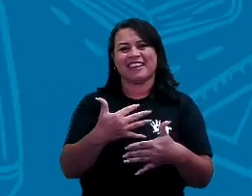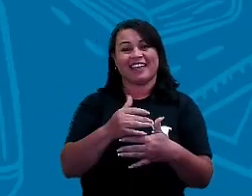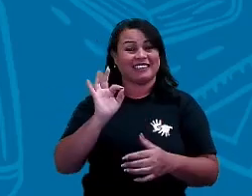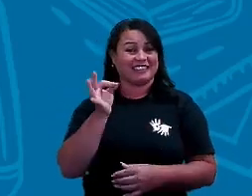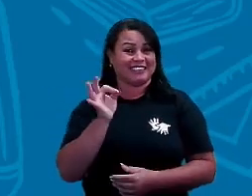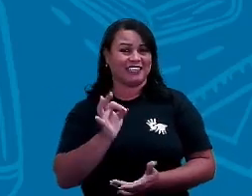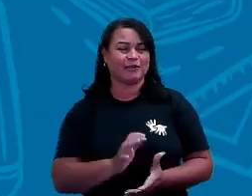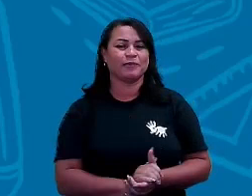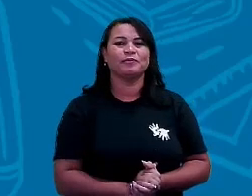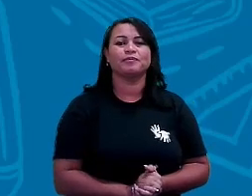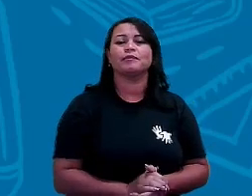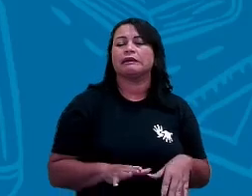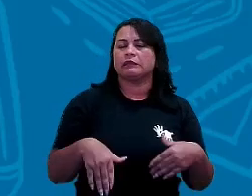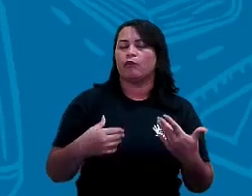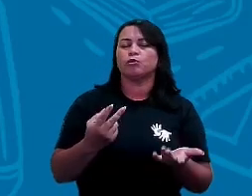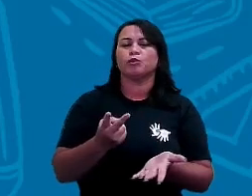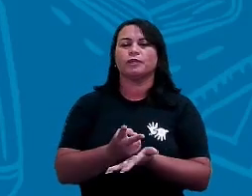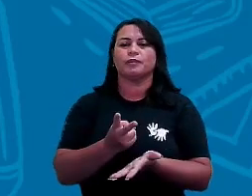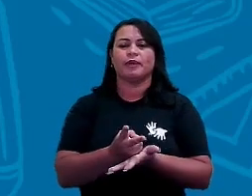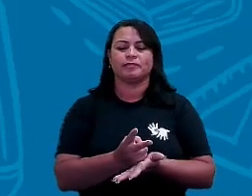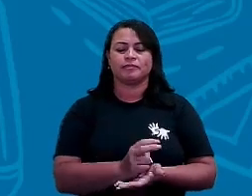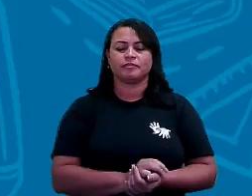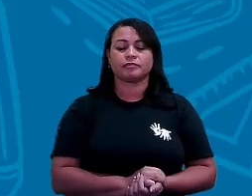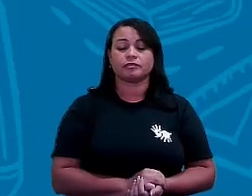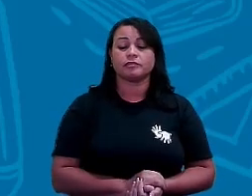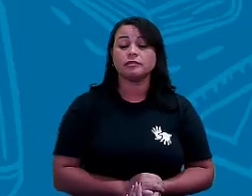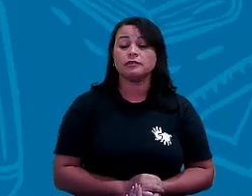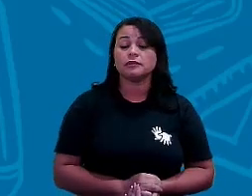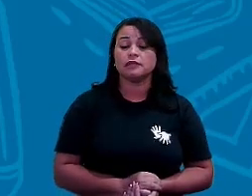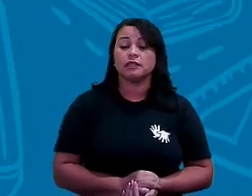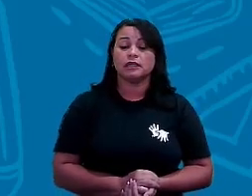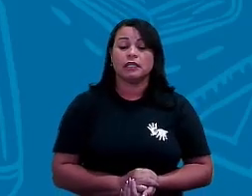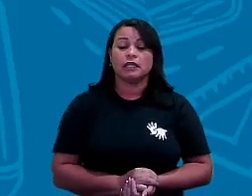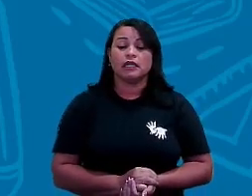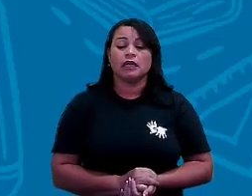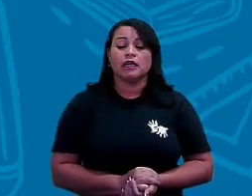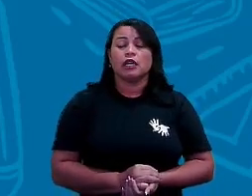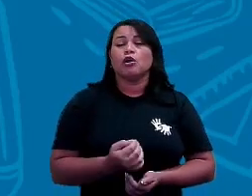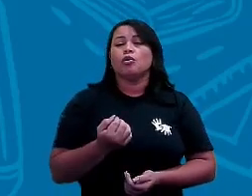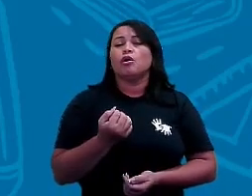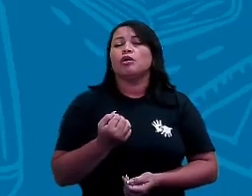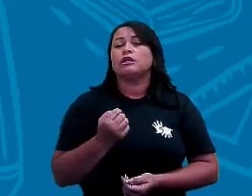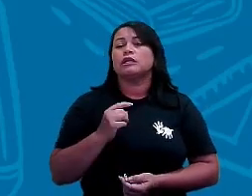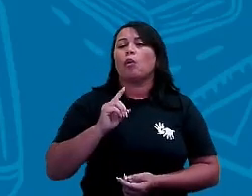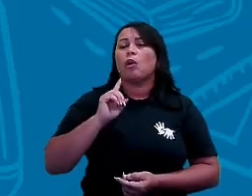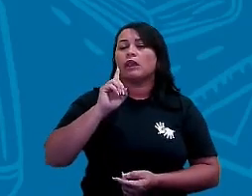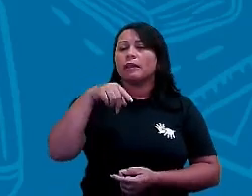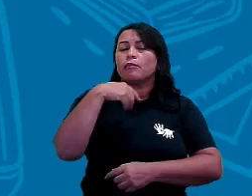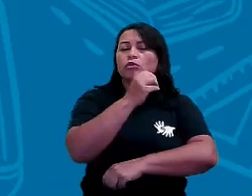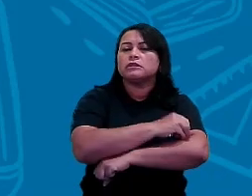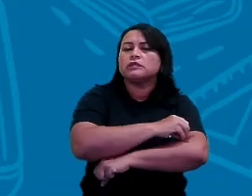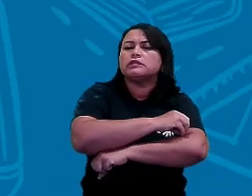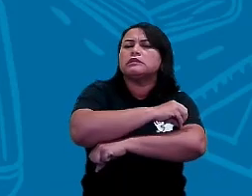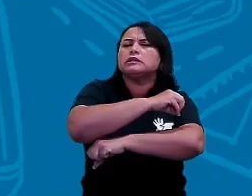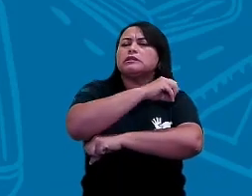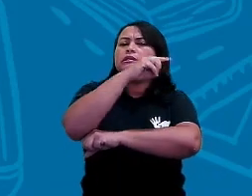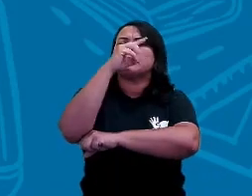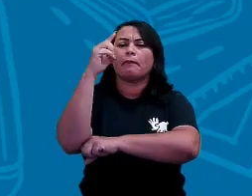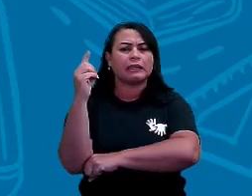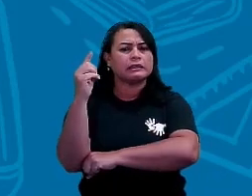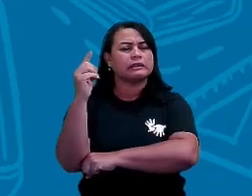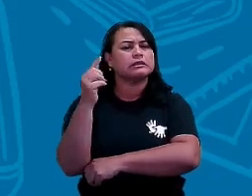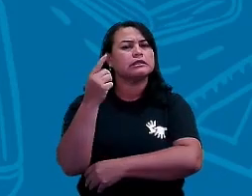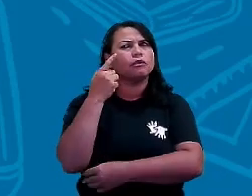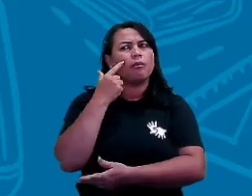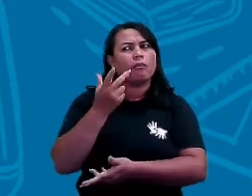tá certo? Aí vamos continuar. Conclusão final. No outro dia, ao amanhecer,